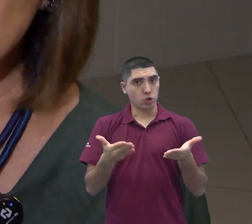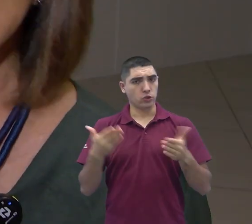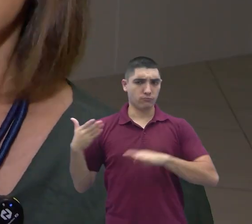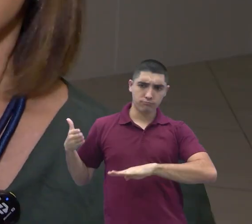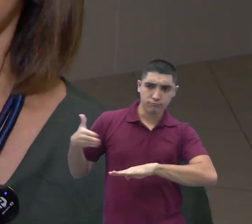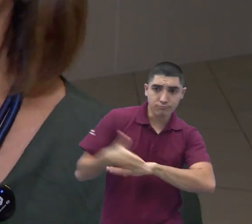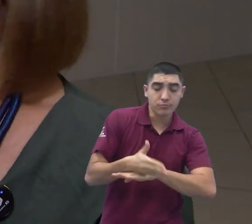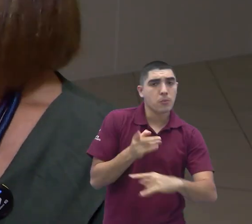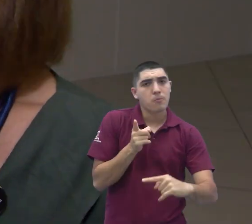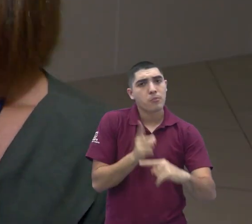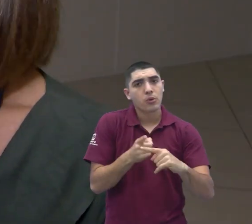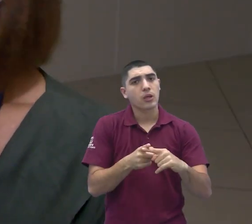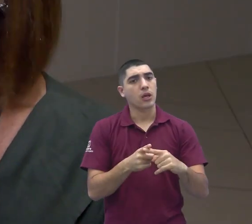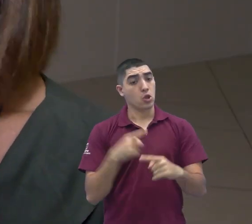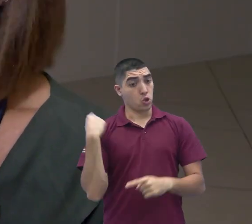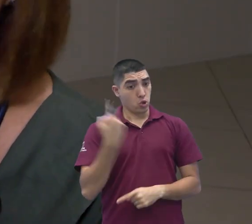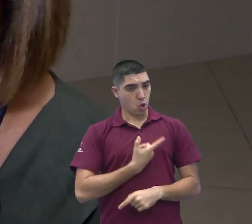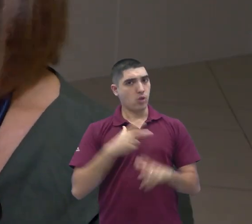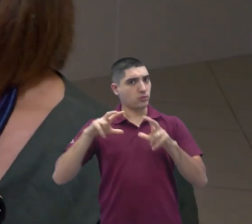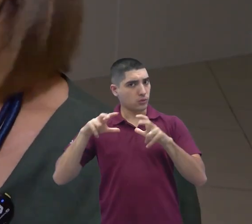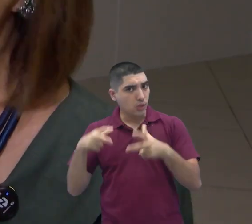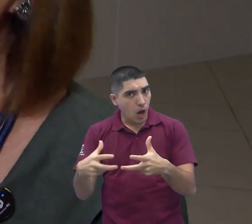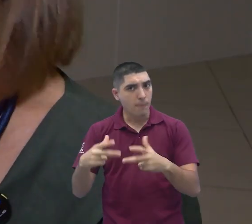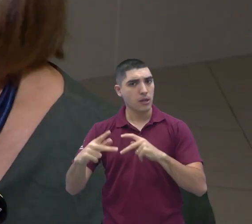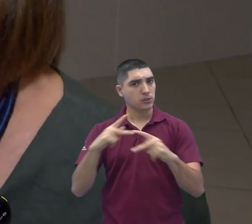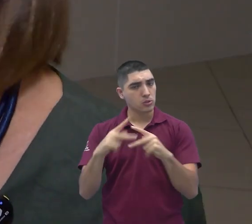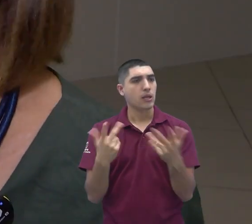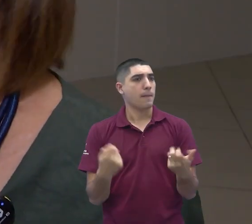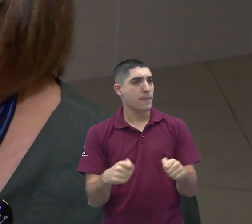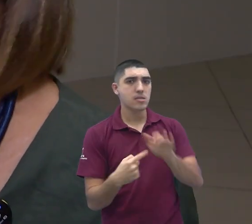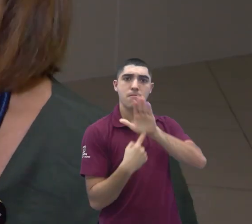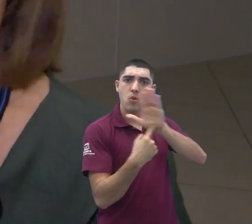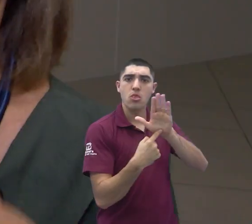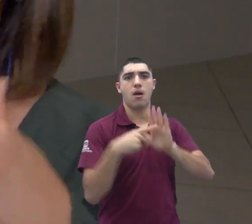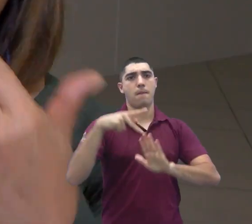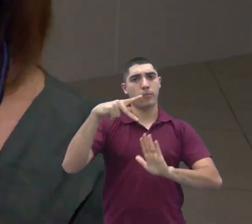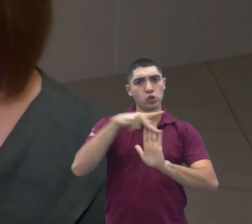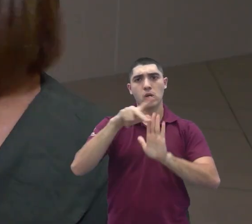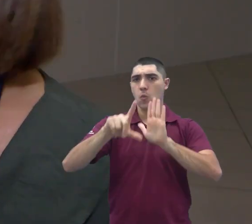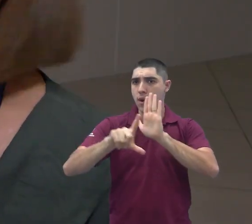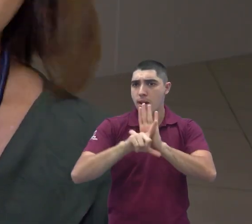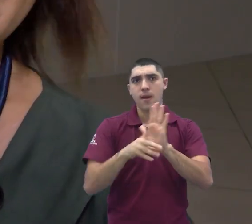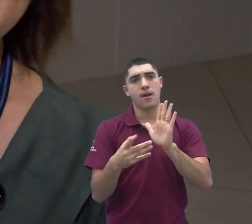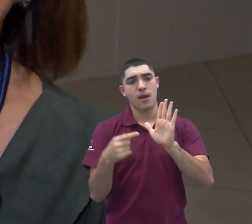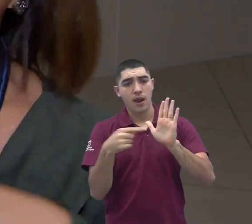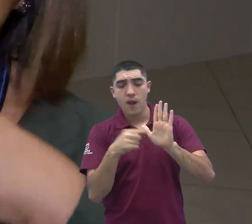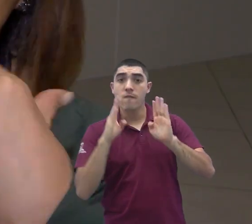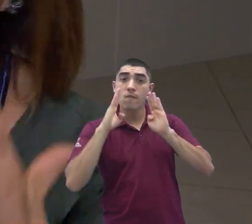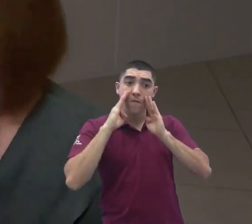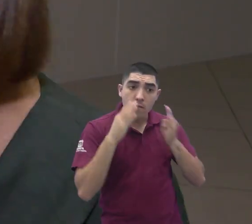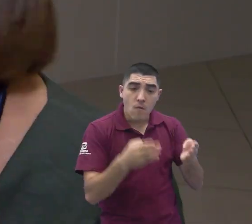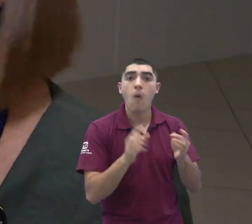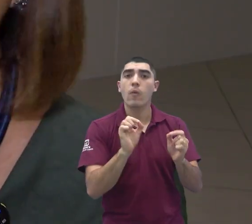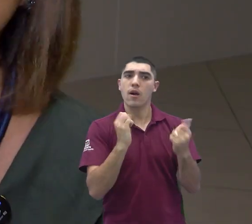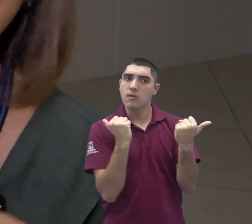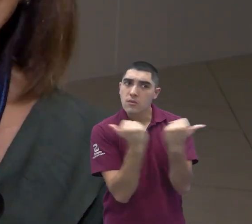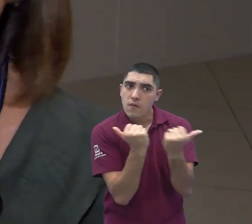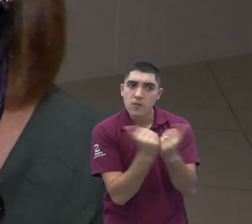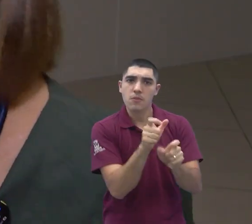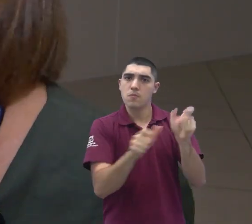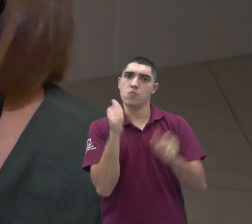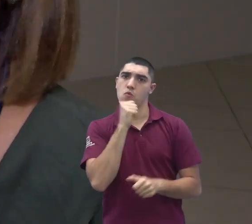vir aqui para a gente apresentar como Câmara Municipal projetos de leis que ajude